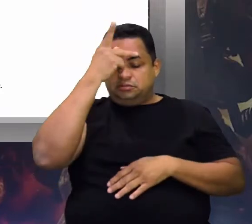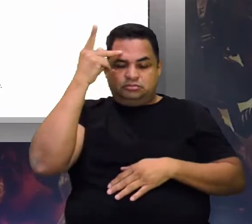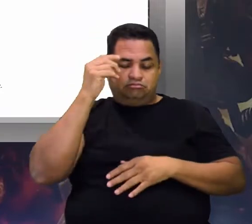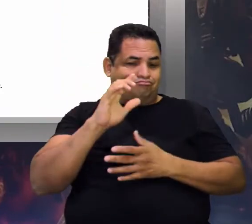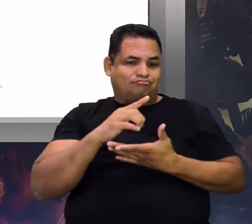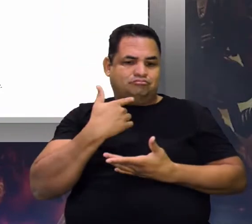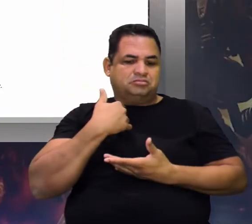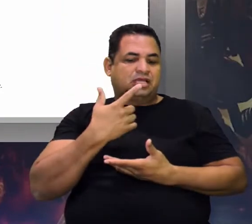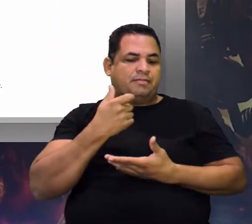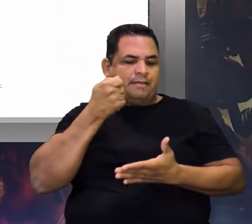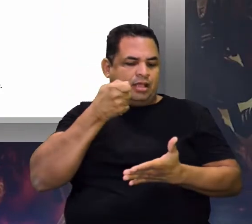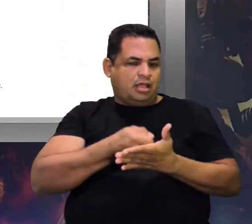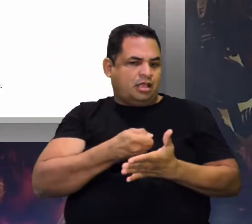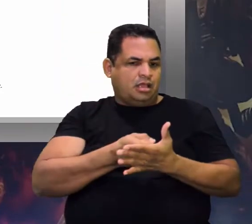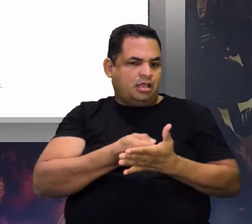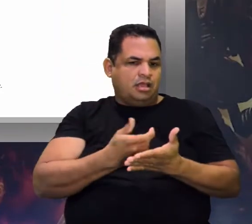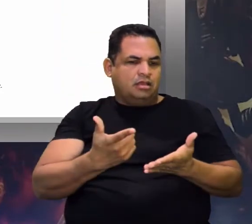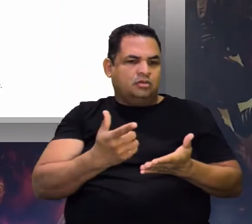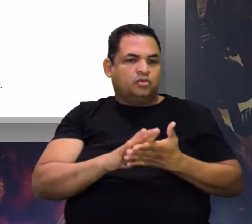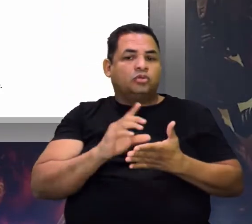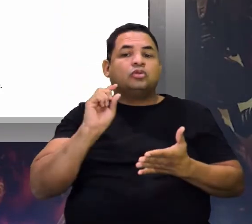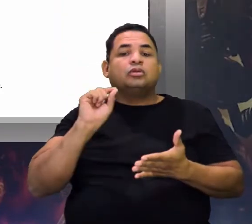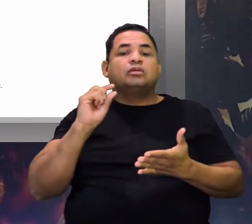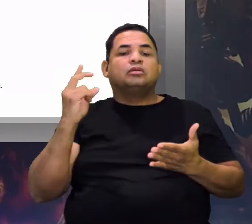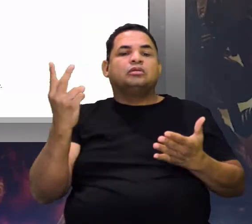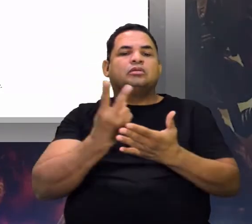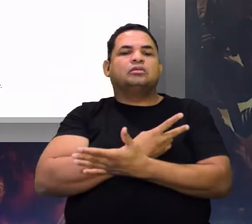aquela pessoa, sabe o que aconteceria?